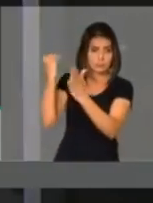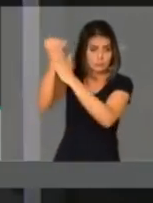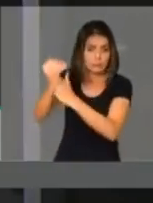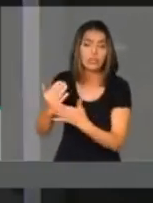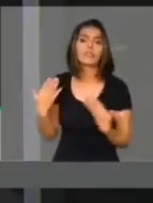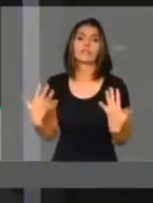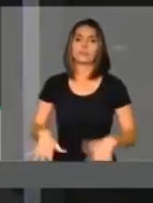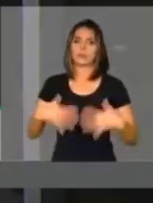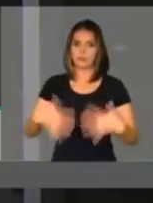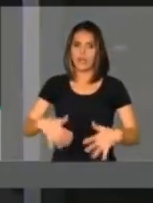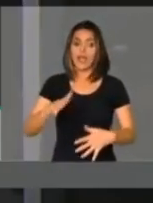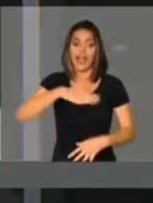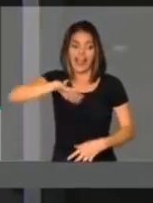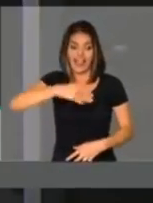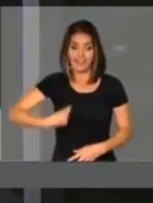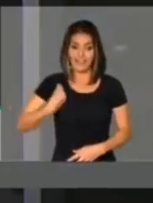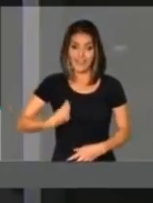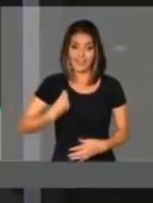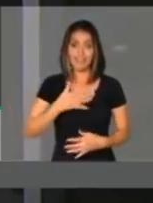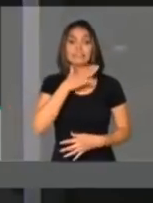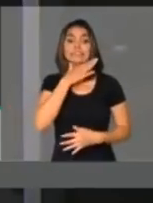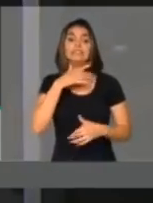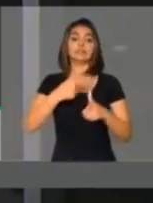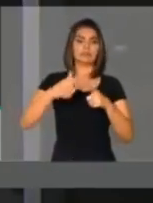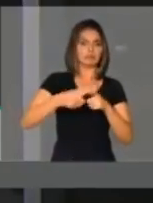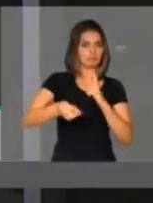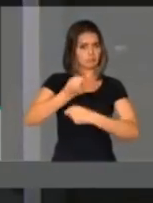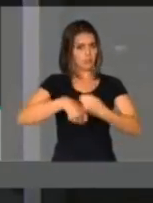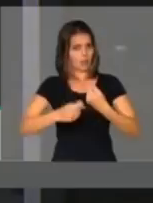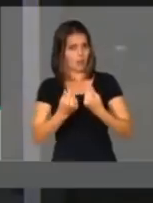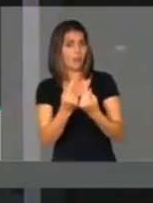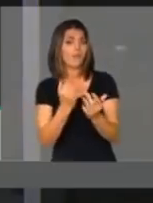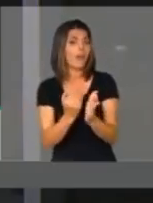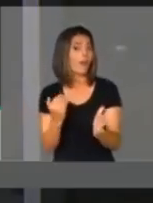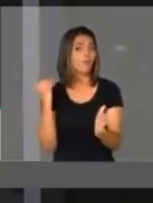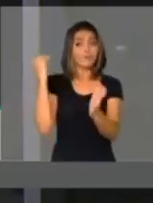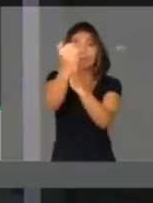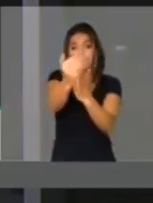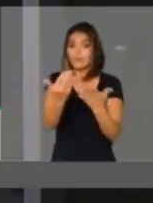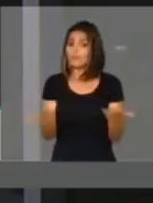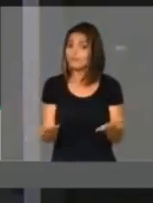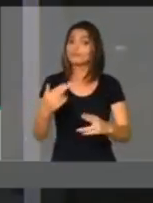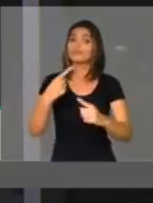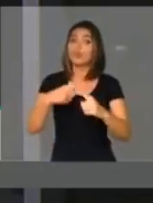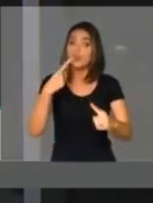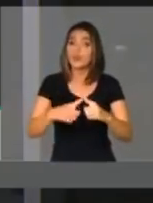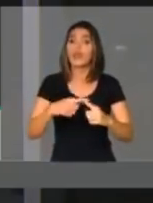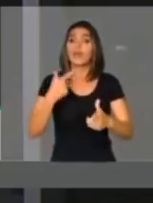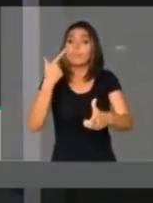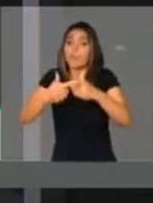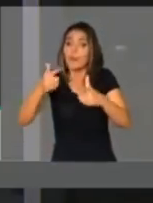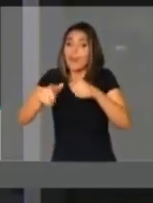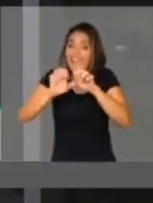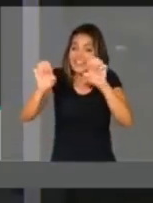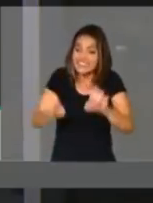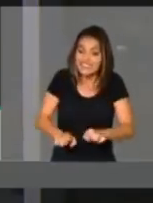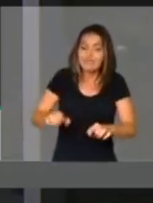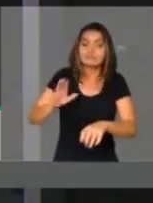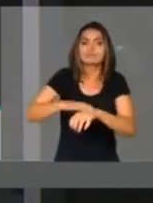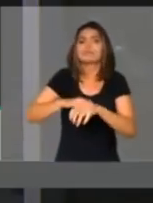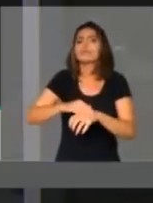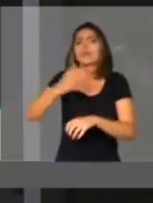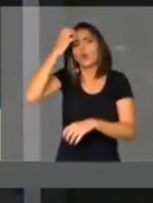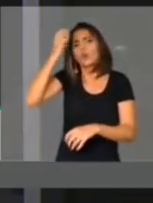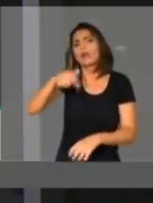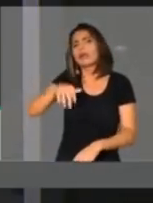a crise que a gente vive, ainda assim, em razão dos problemas estruturais causados principalmente pelos governos